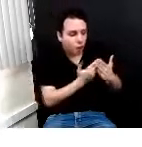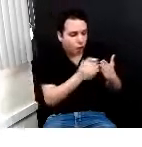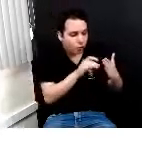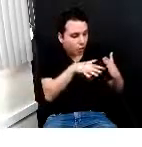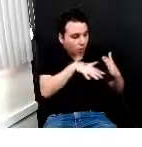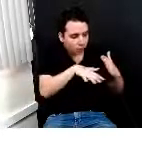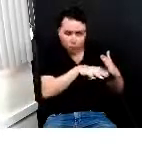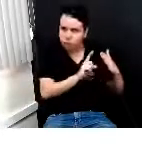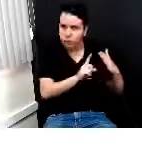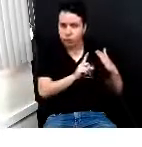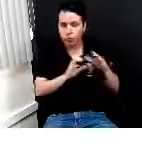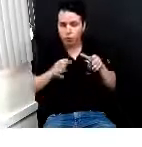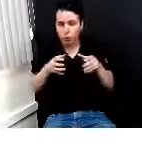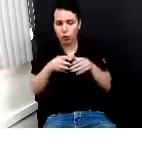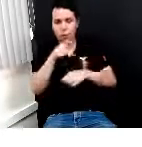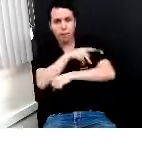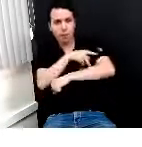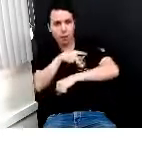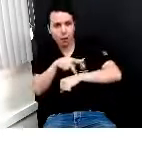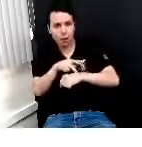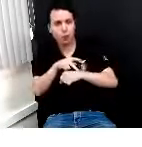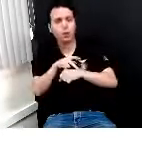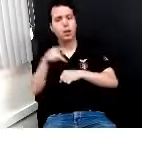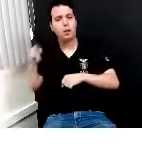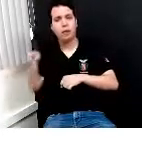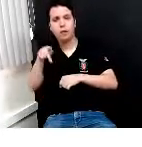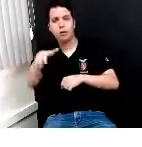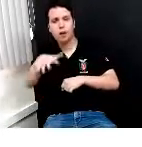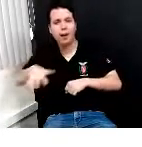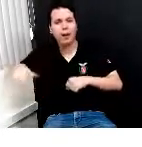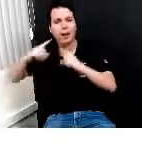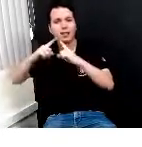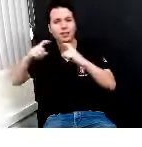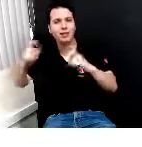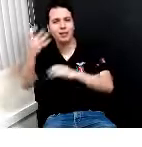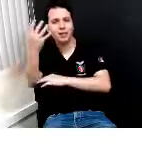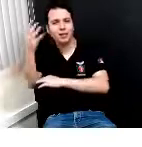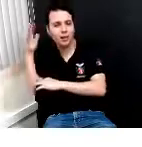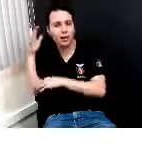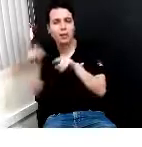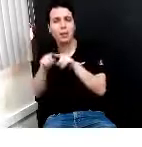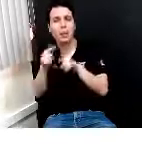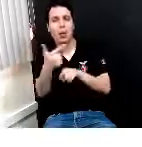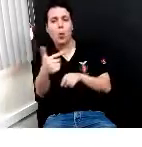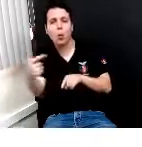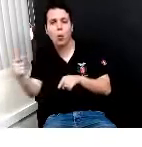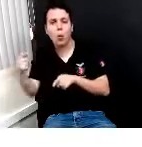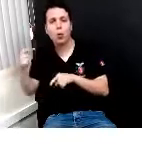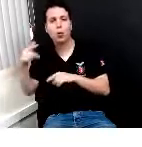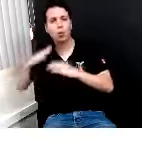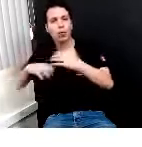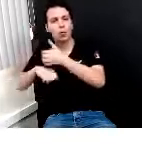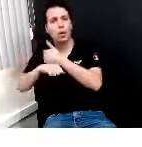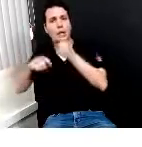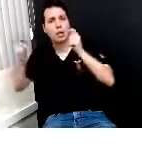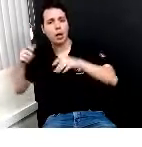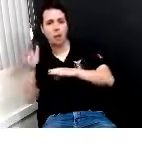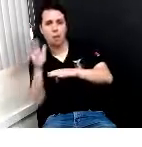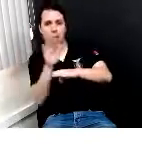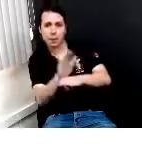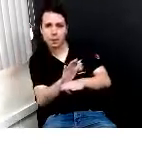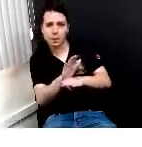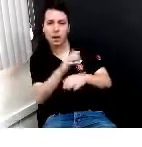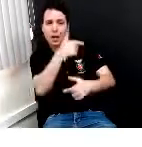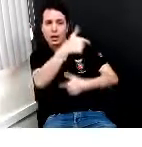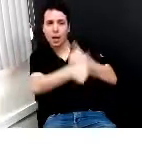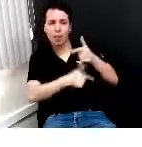equipe pedagógica, os professores da área de ciências da natureza, os demais profissionais que estão aptos a auxiliar, realizar um trabalho